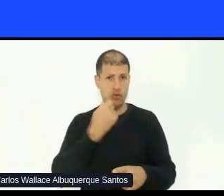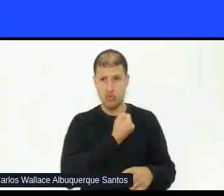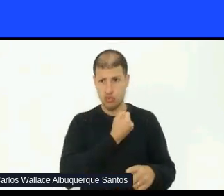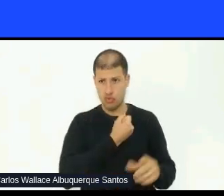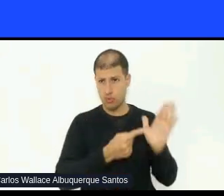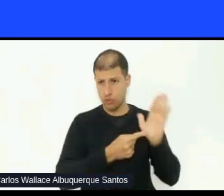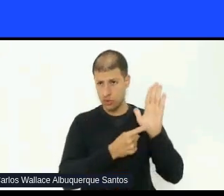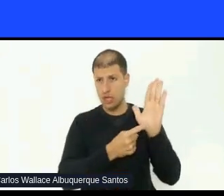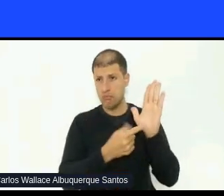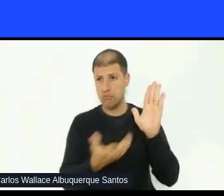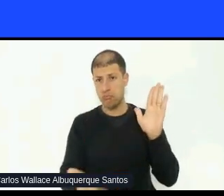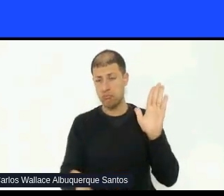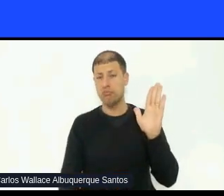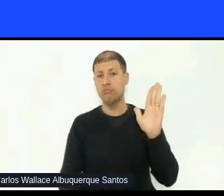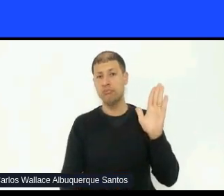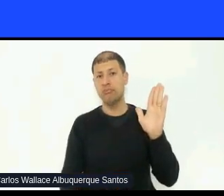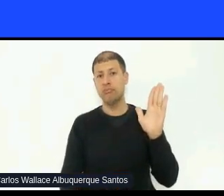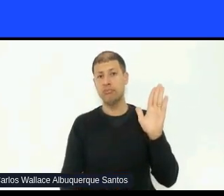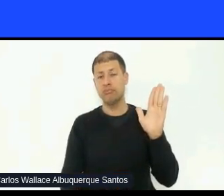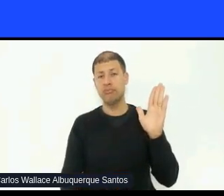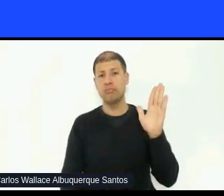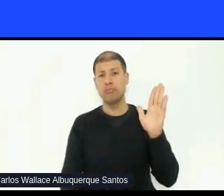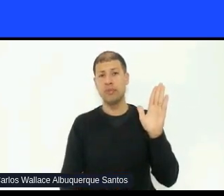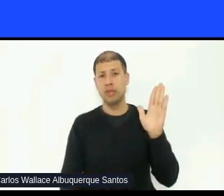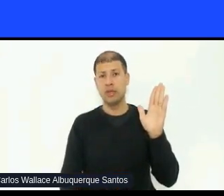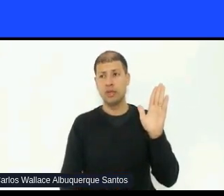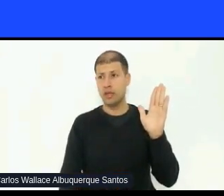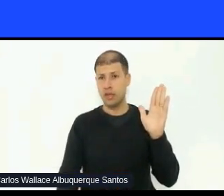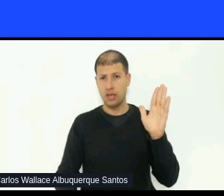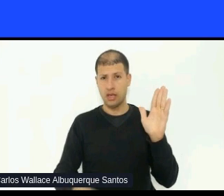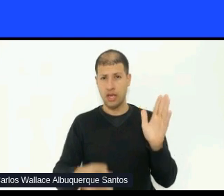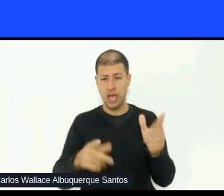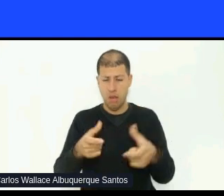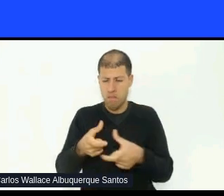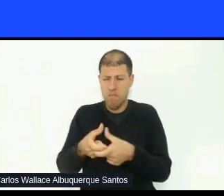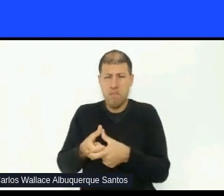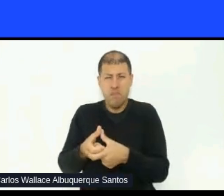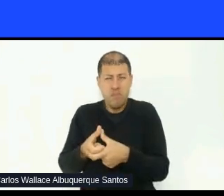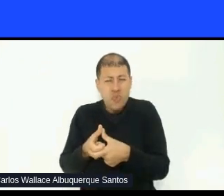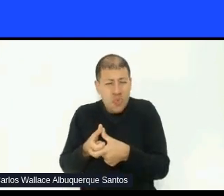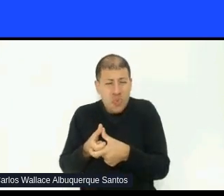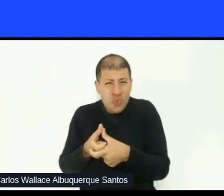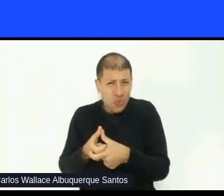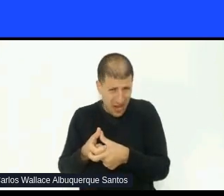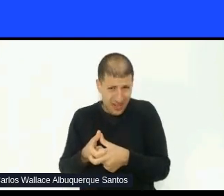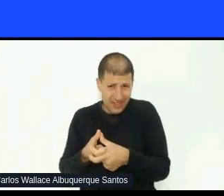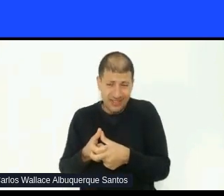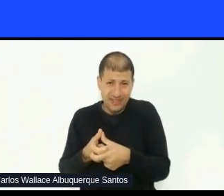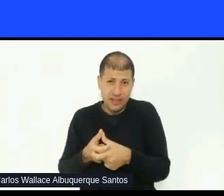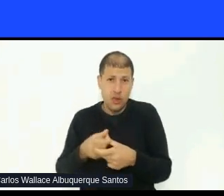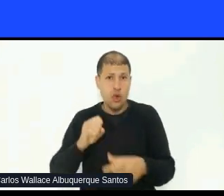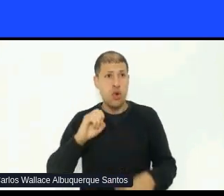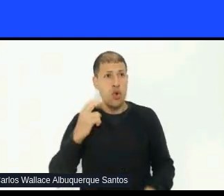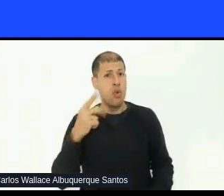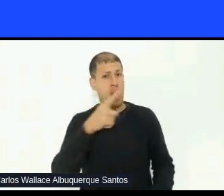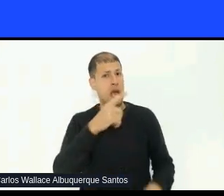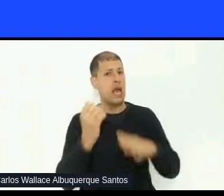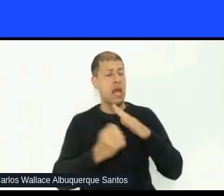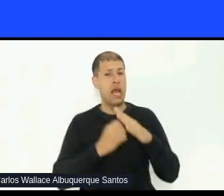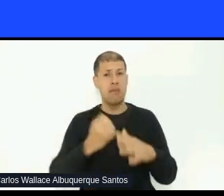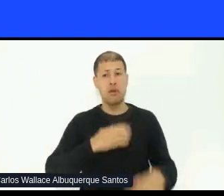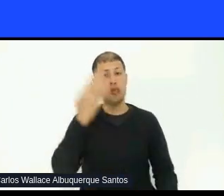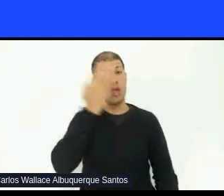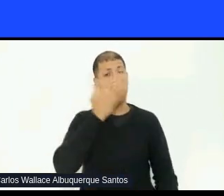exemplo, né? Será que isso realmente é tão nichado assim? Ou são as empresas que não querem enxergar,